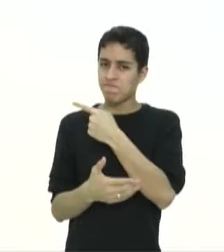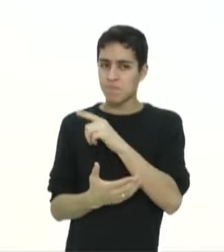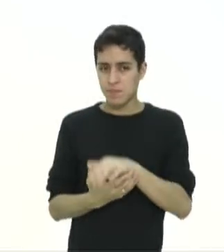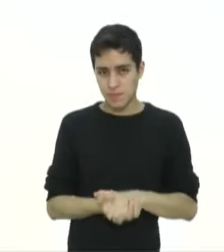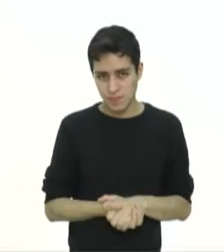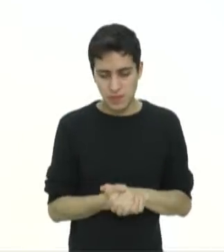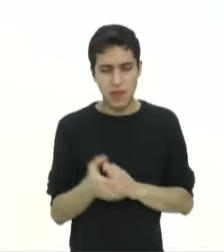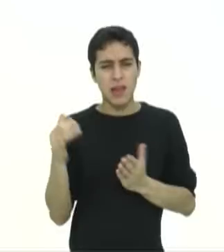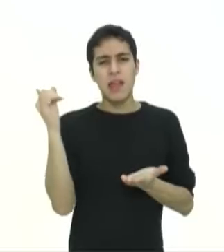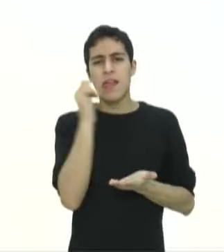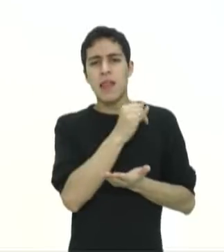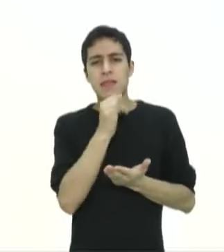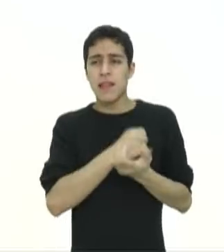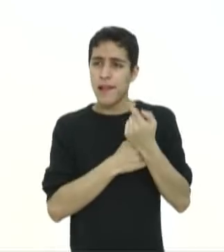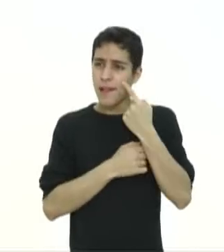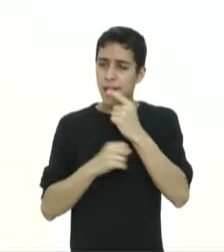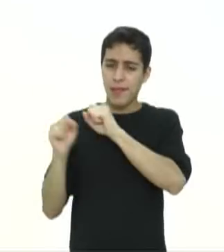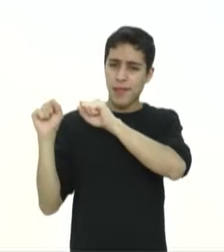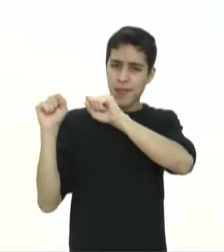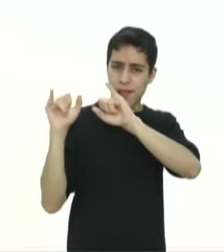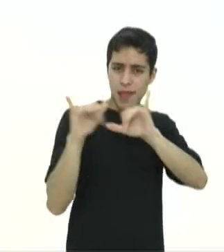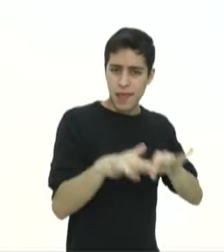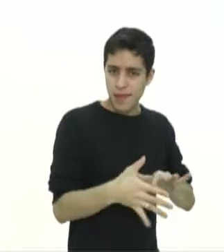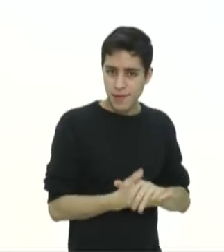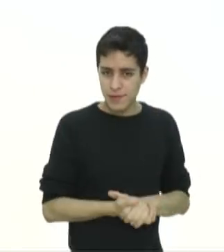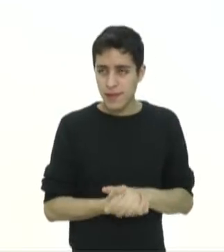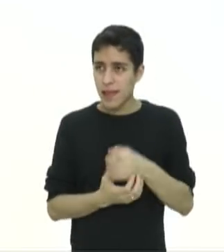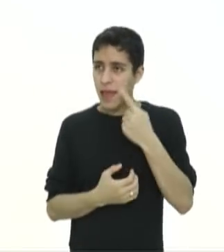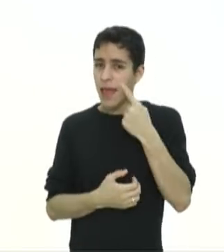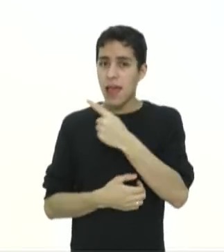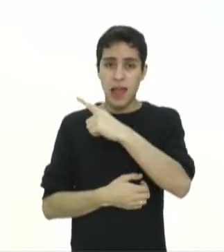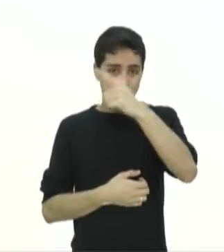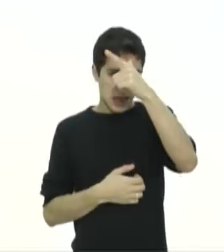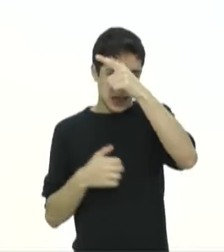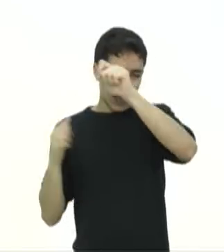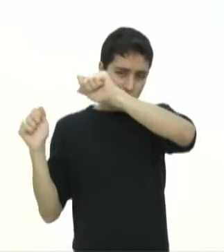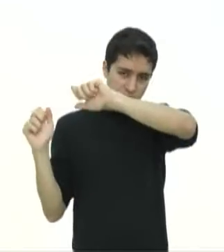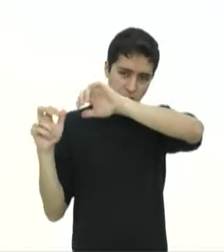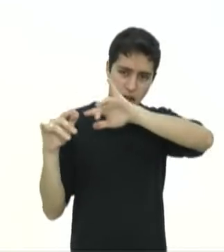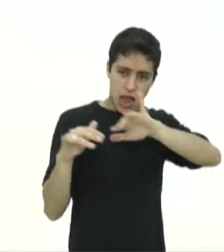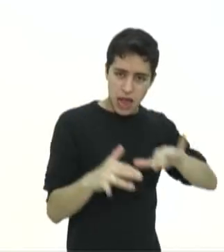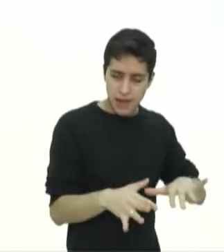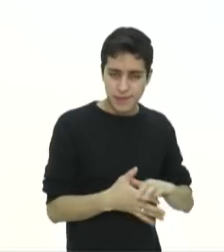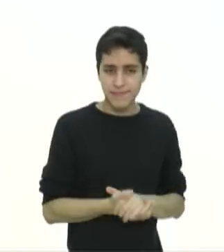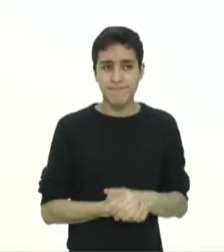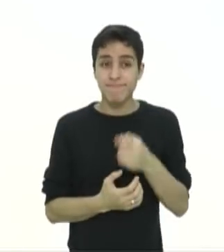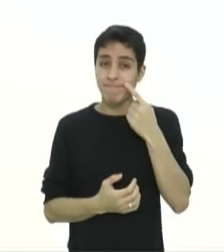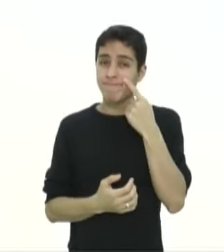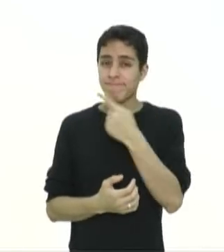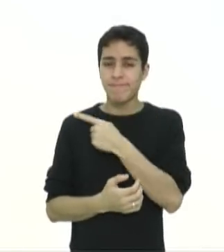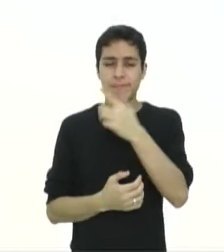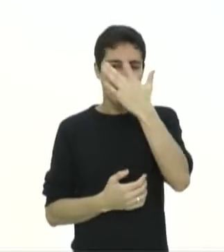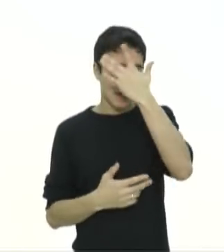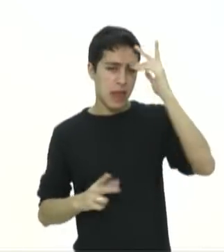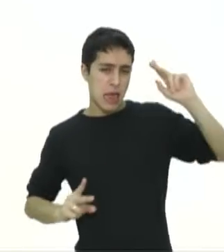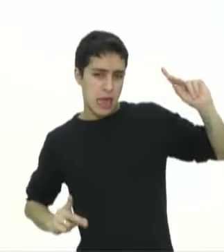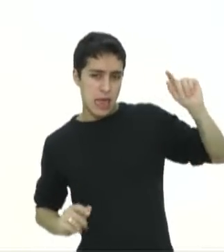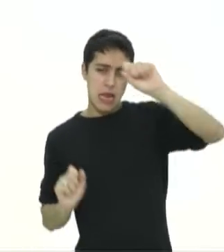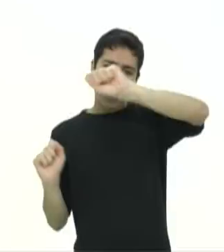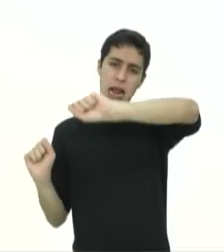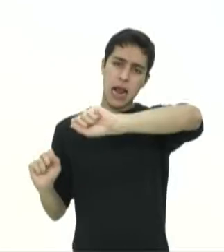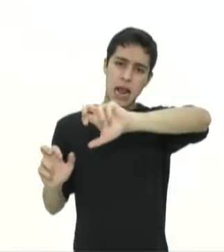223.626. Italianos, 96.018. Alemães, 62.327. Espanhóis,